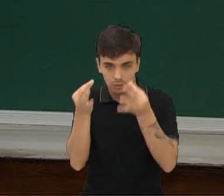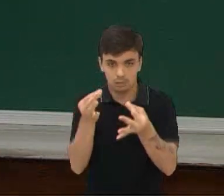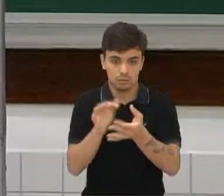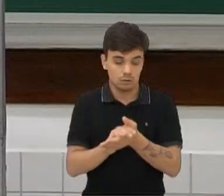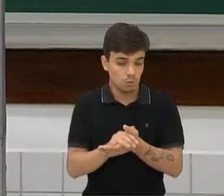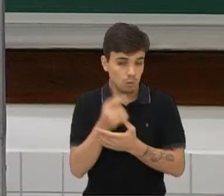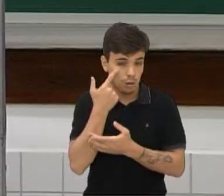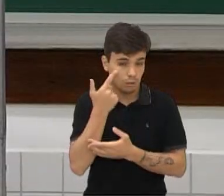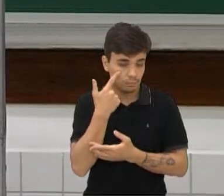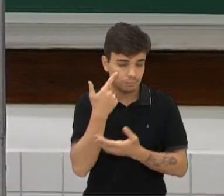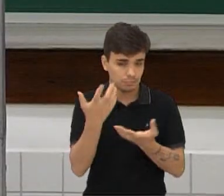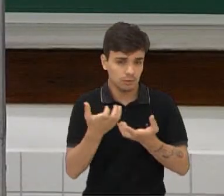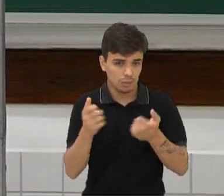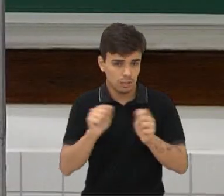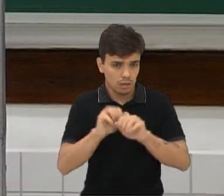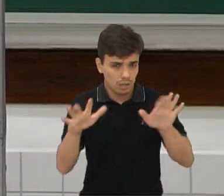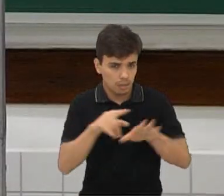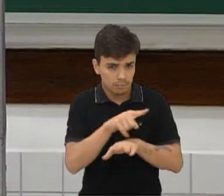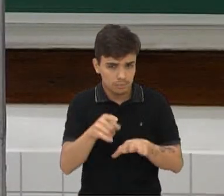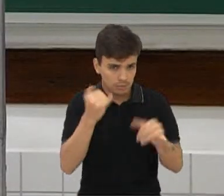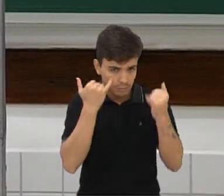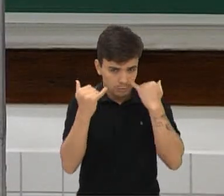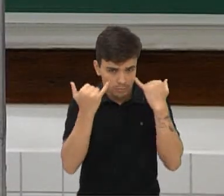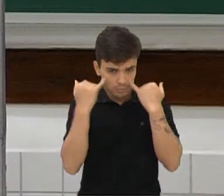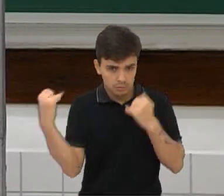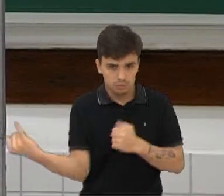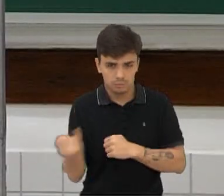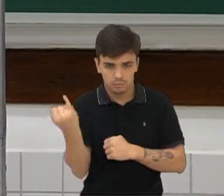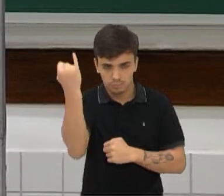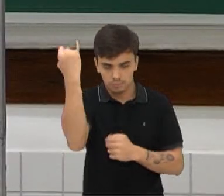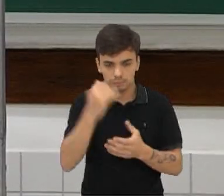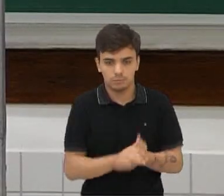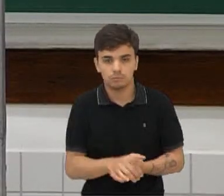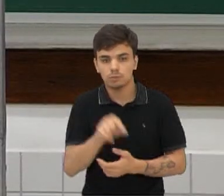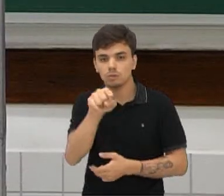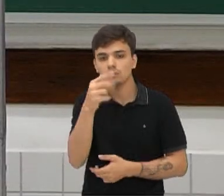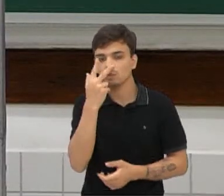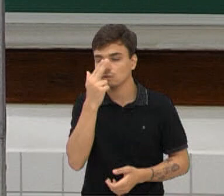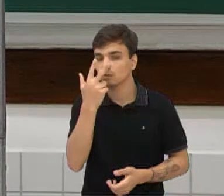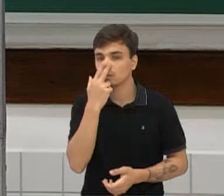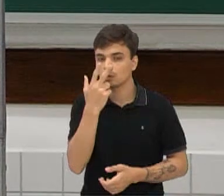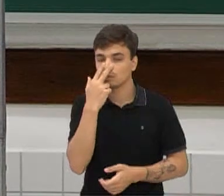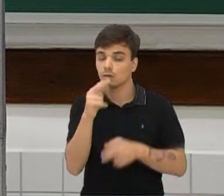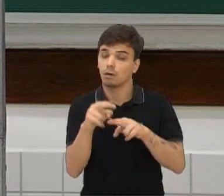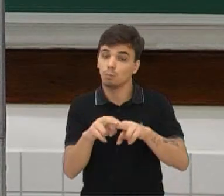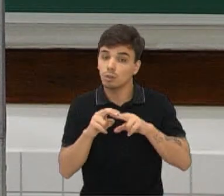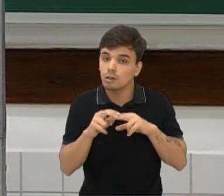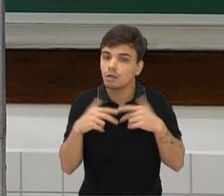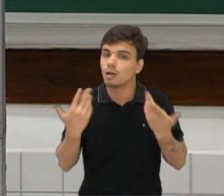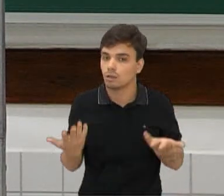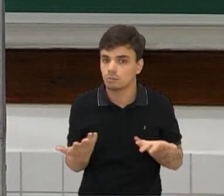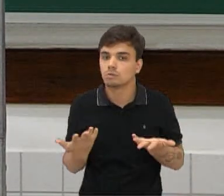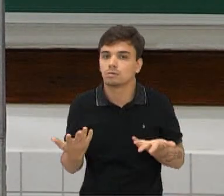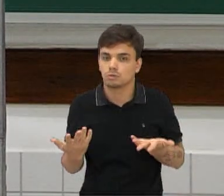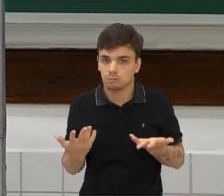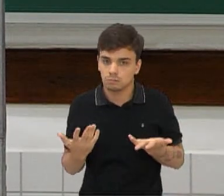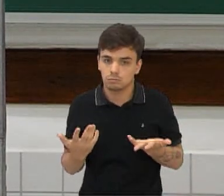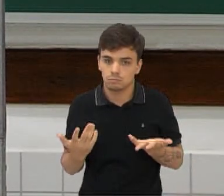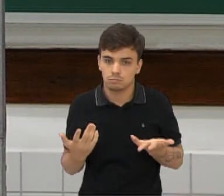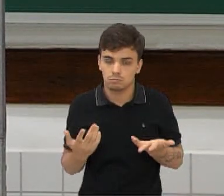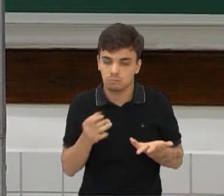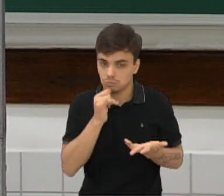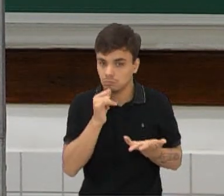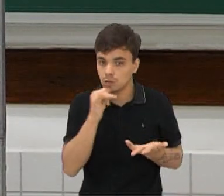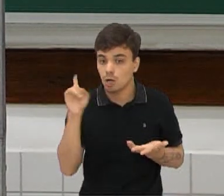eu quero até falar uma coisa bem importante para você, é o seguinte, você acha, por um acaso, que